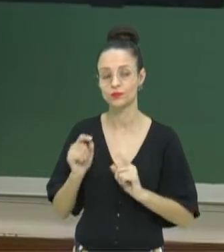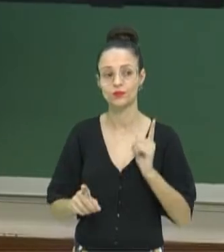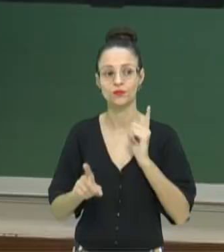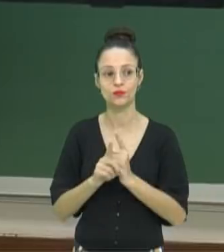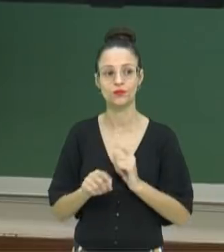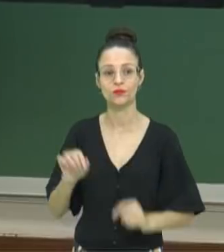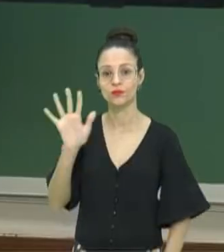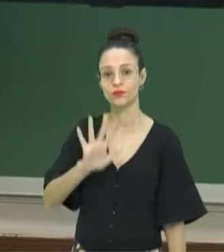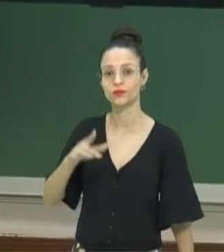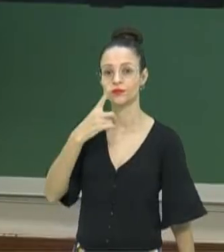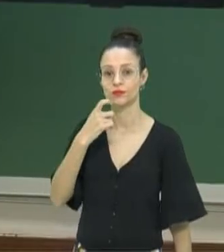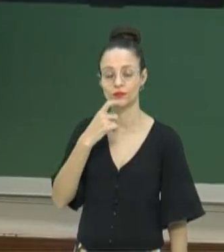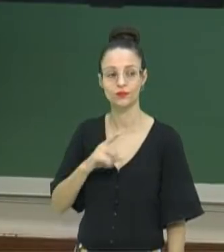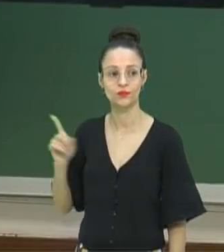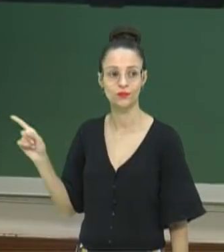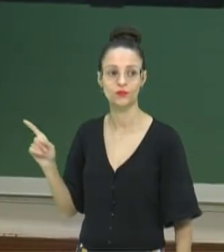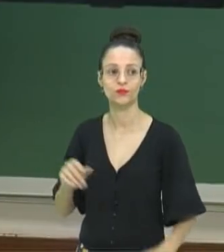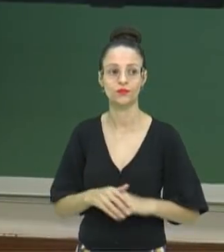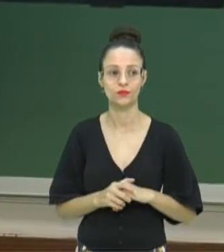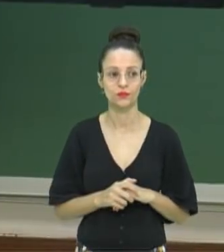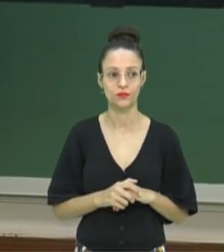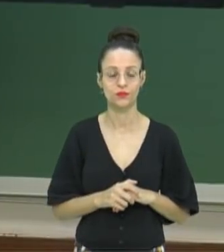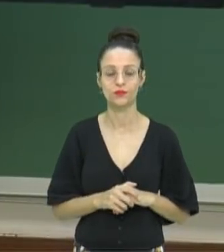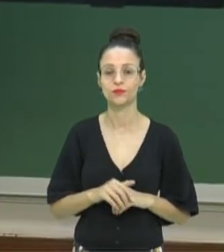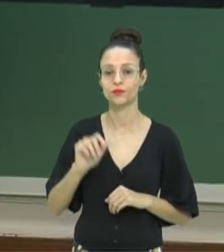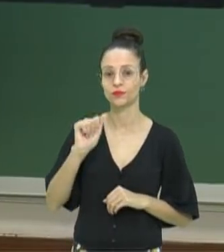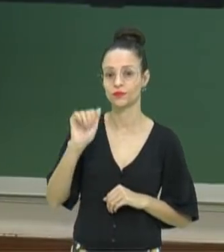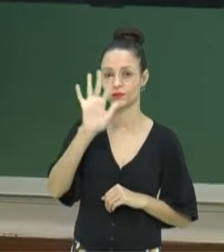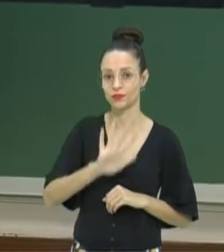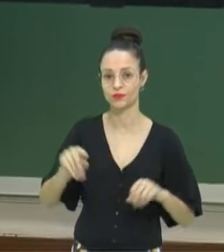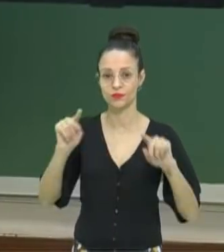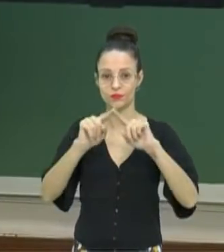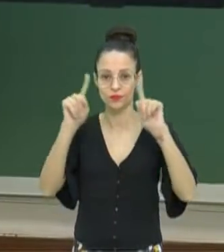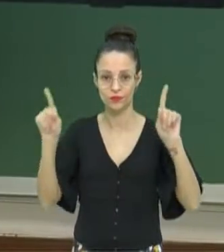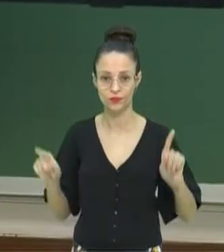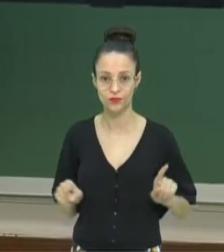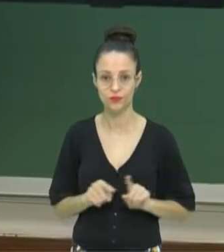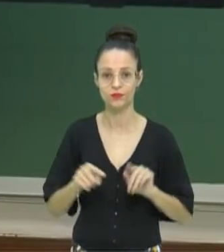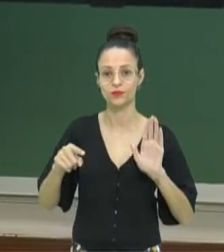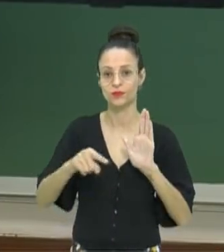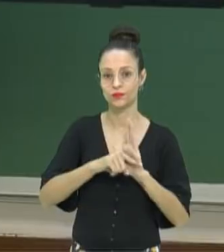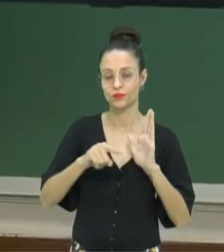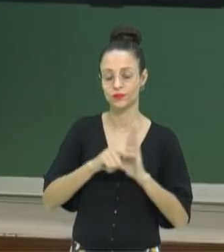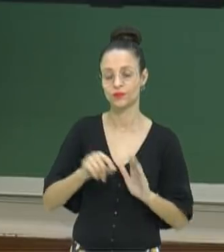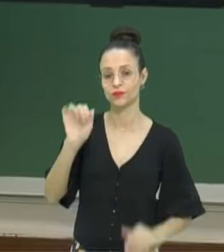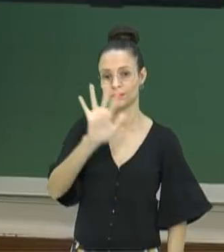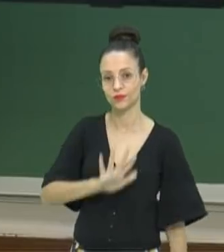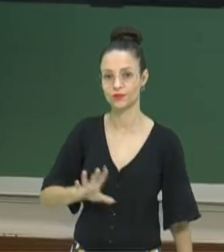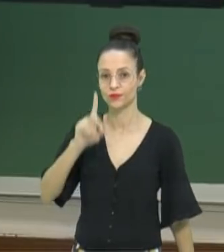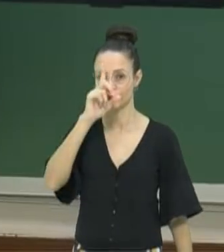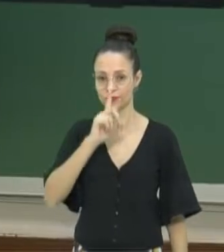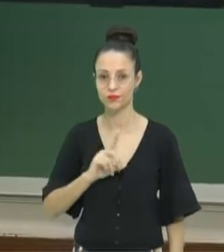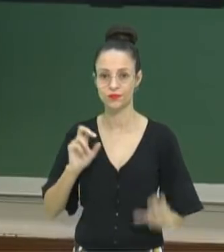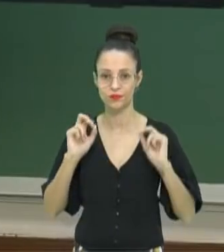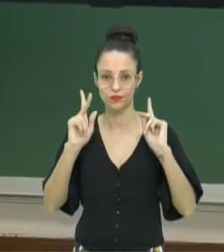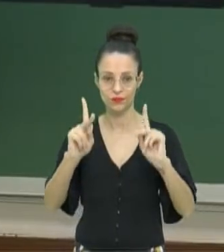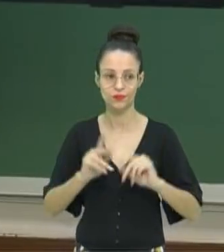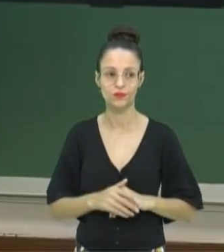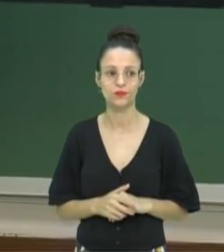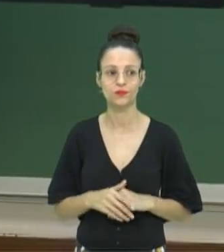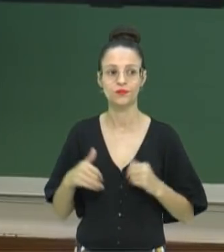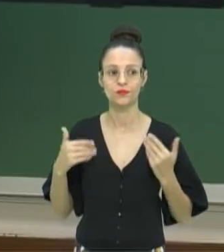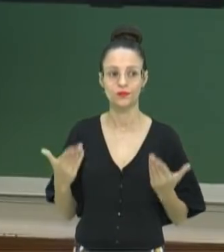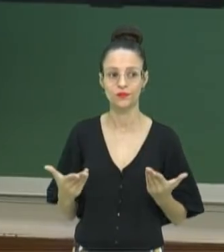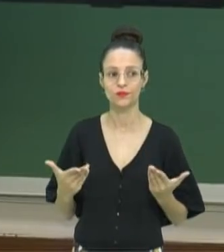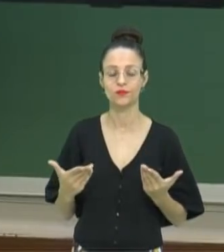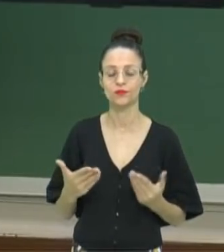da parte vermelha. Eu preciso da área do círculo menos a parte da área amarela, ok? Então,